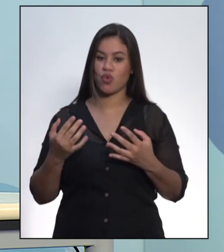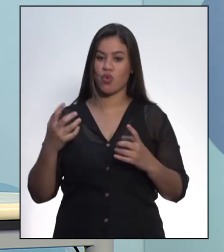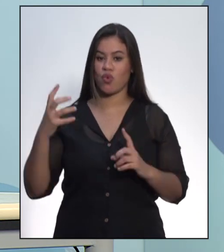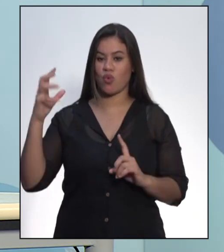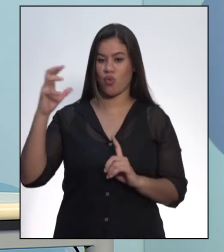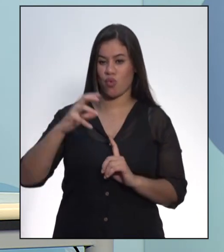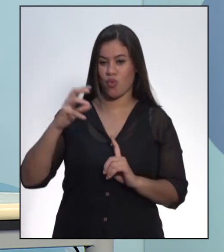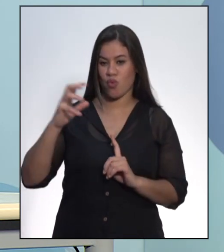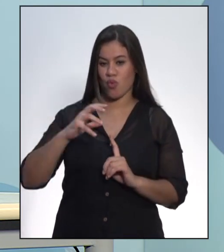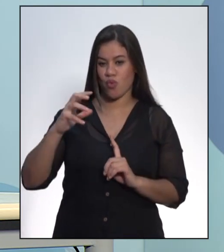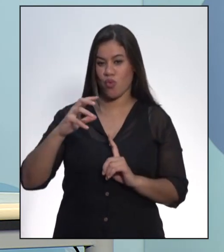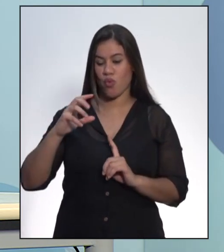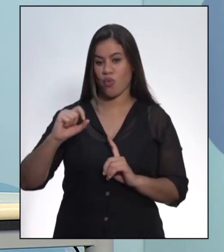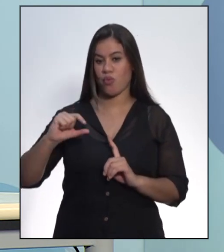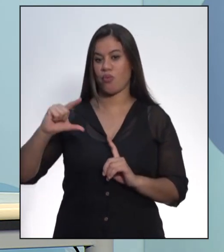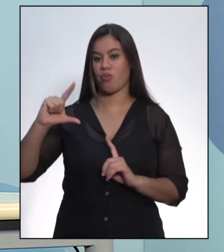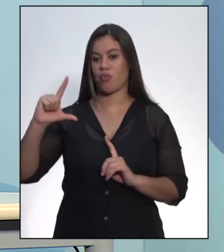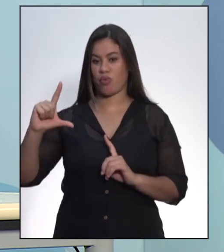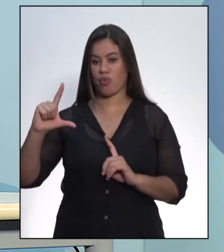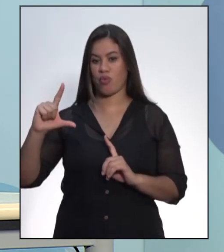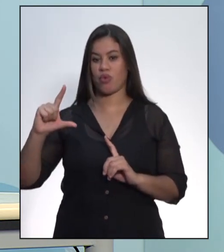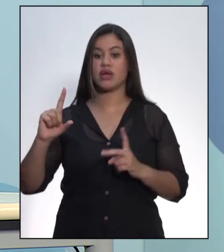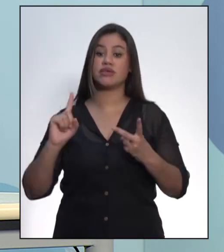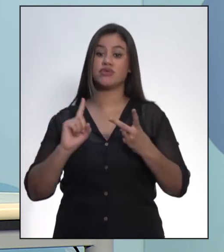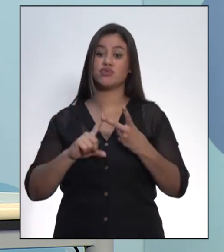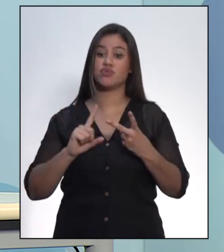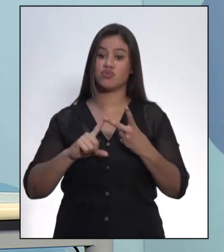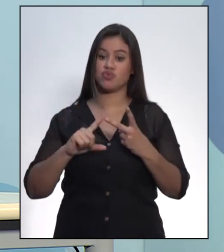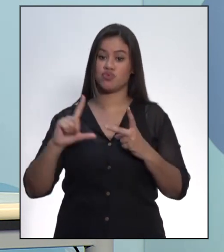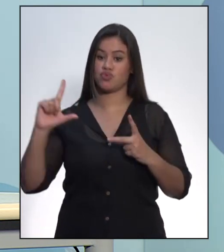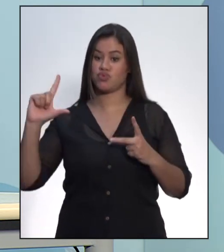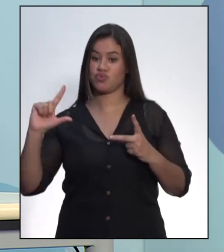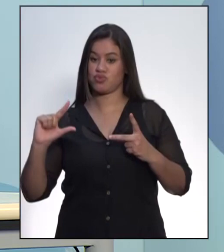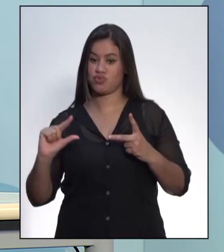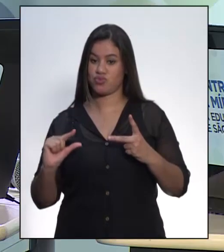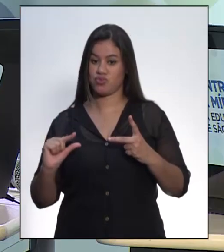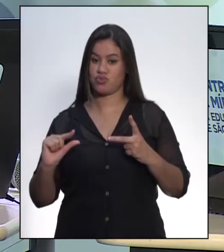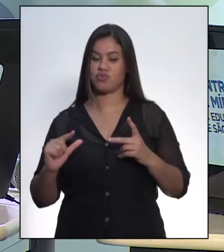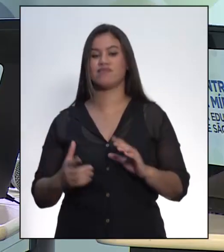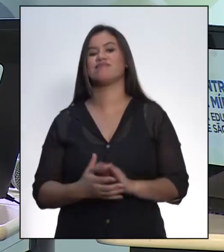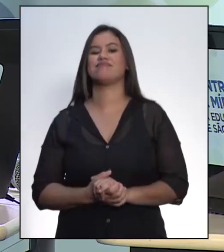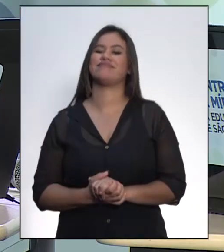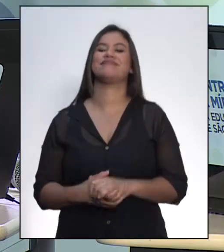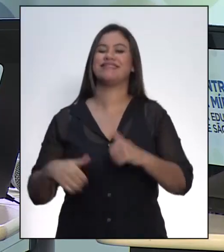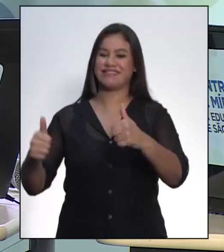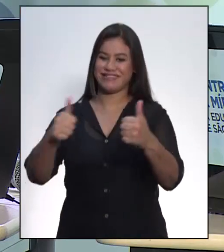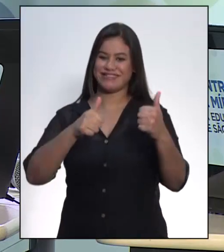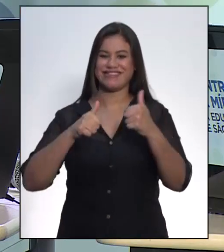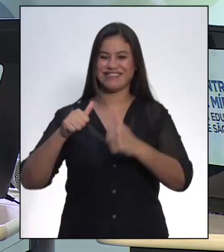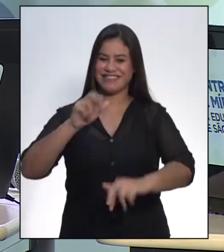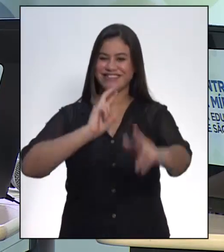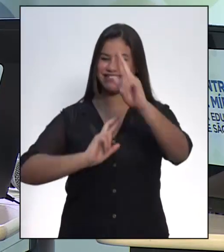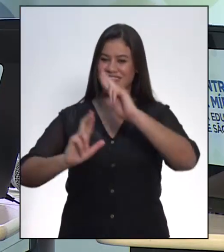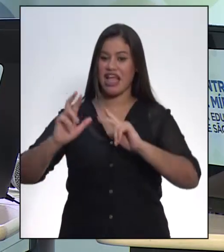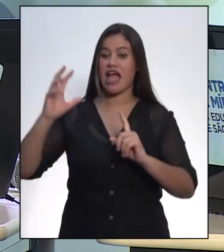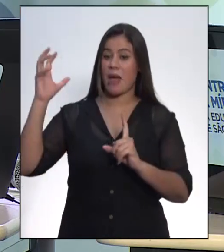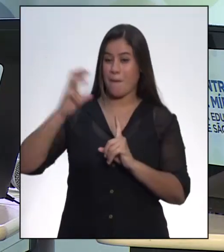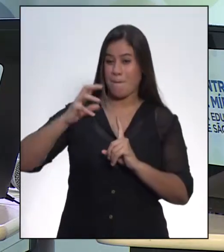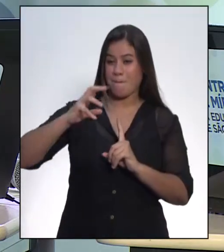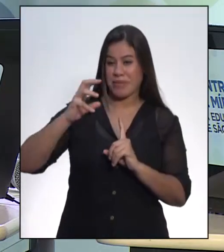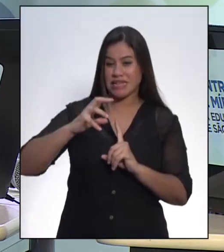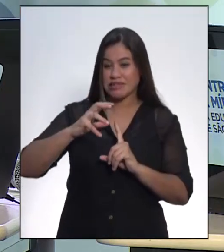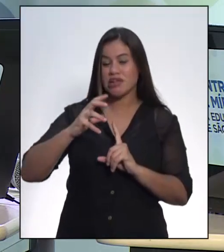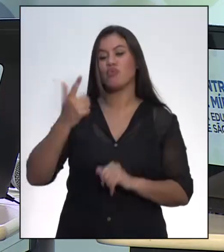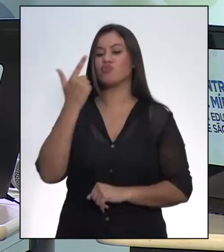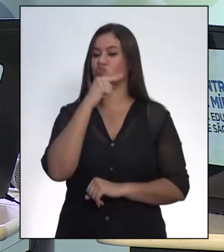primeira pergunta como aumentou e na segunda pergunta como diminuiu. Isso, beleza, pessoal. Então, na parte da pressão, vocês foram um sucesso.